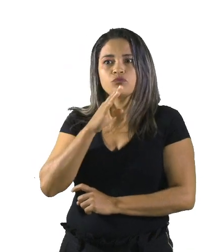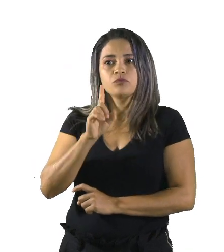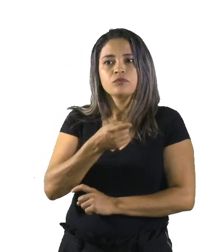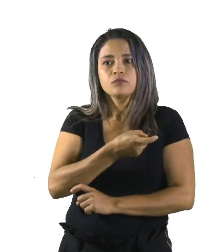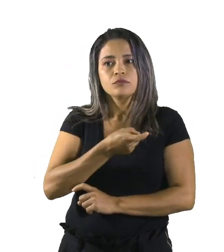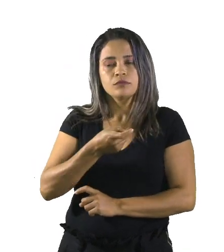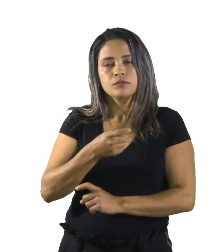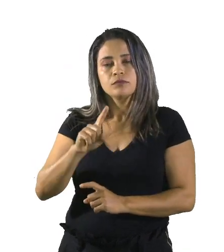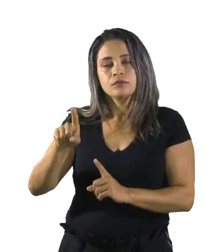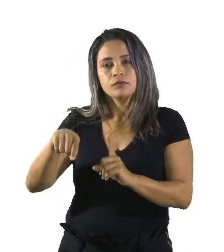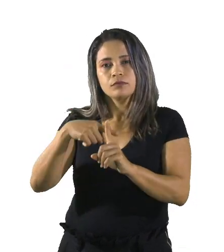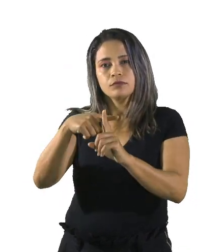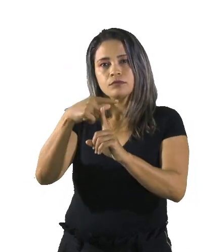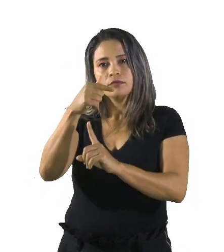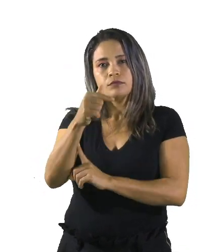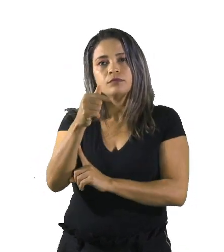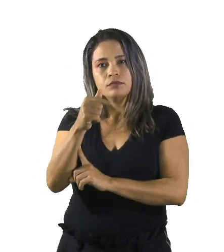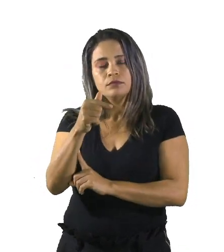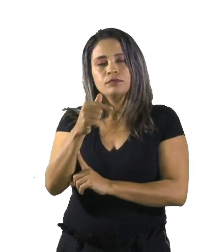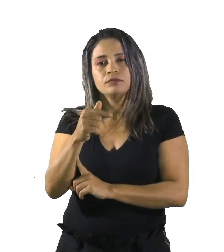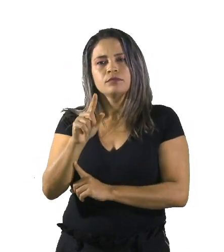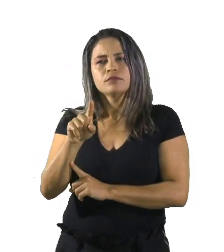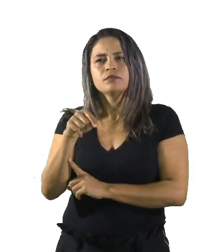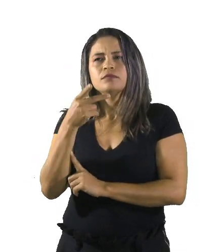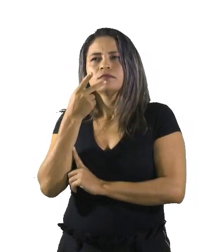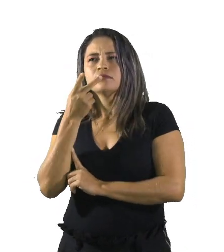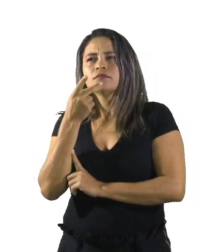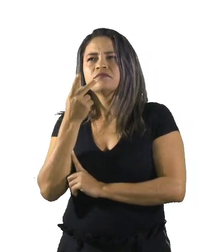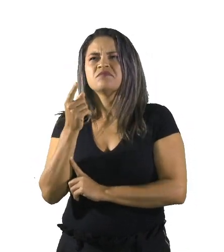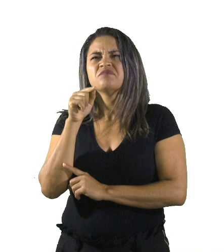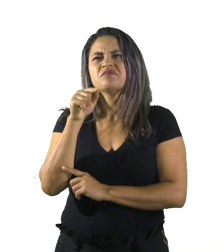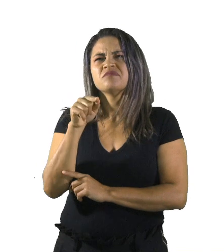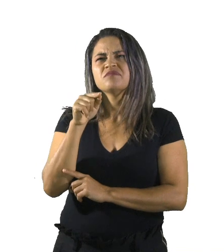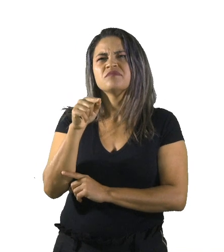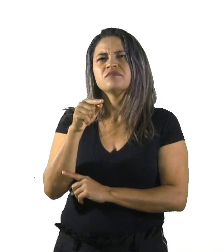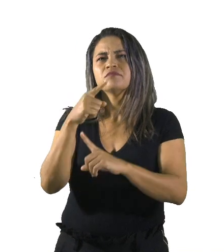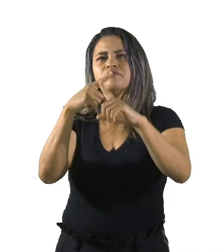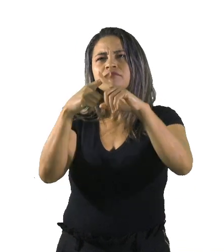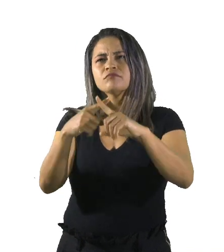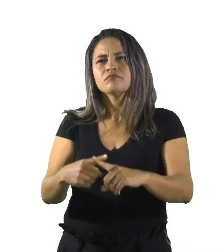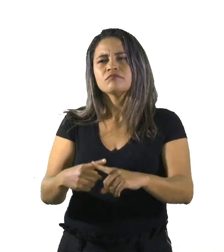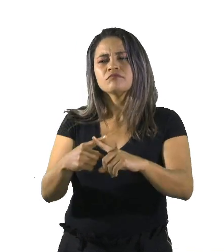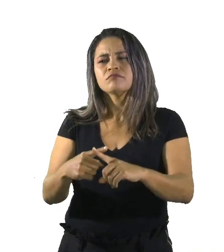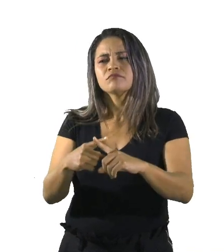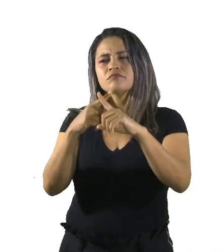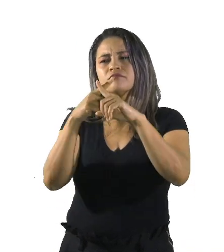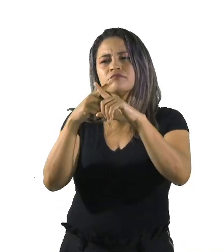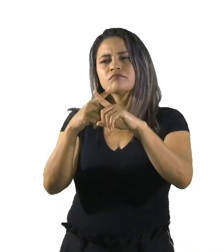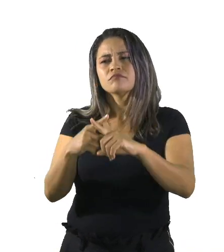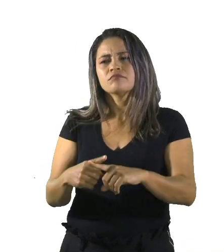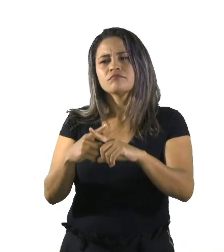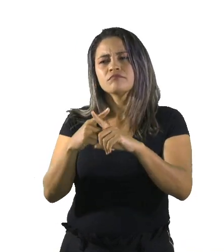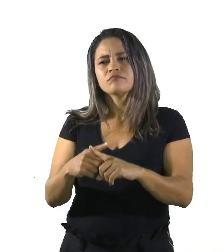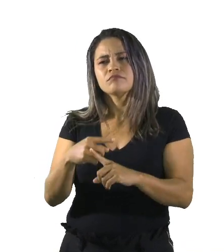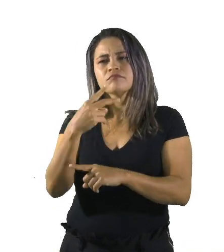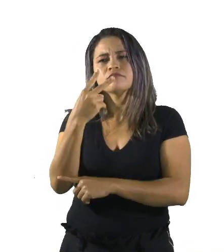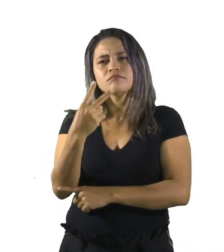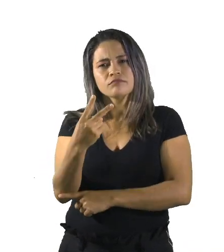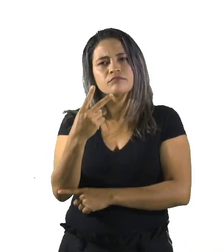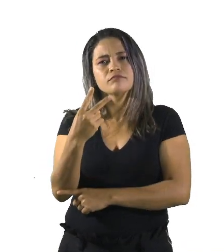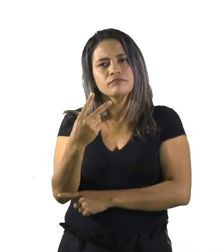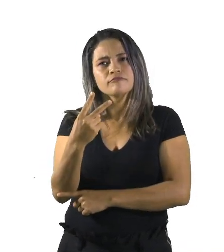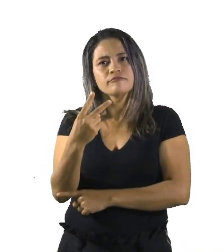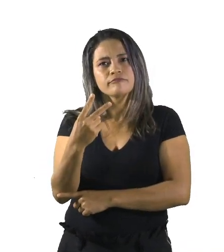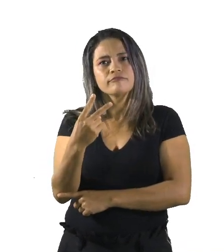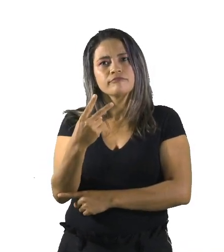unidades. Depois eu disse o seguinte, multiplica isso por 2, multiplica essa soma por 2.